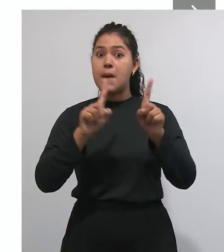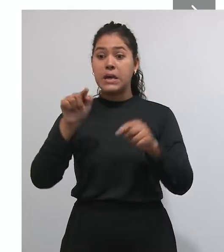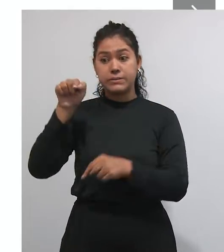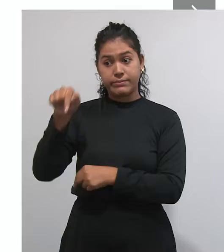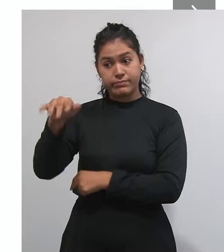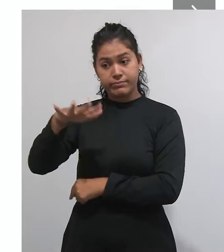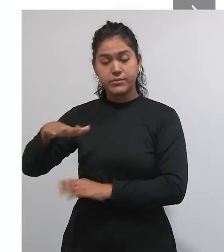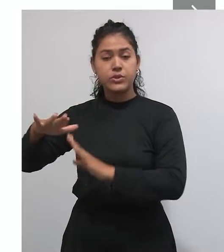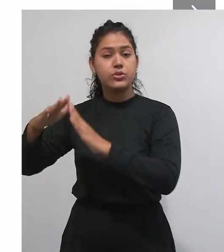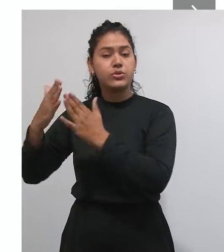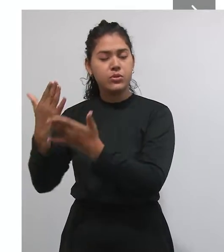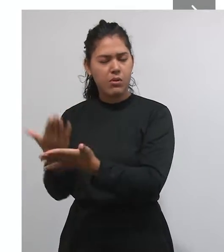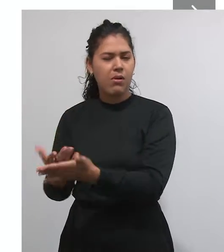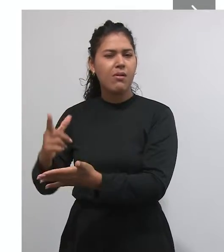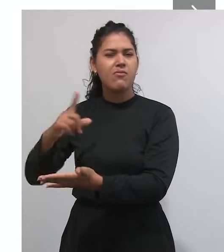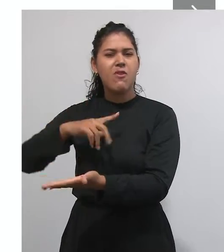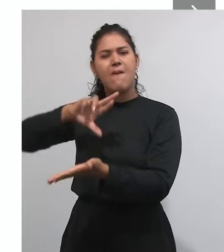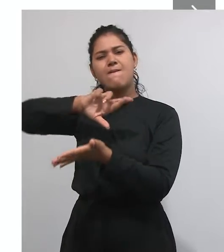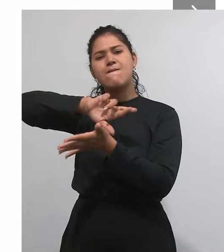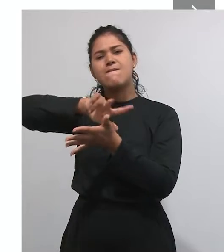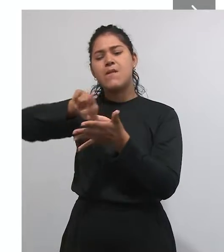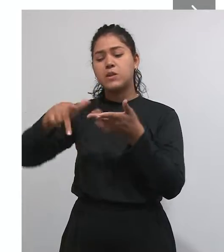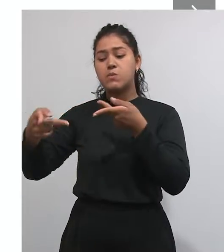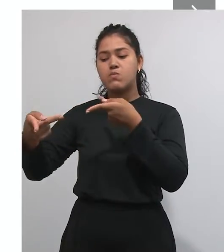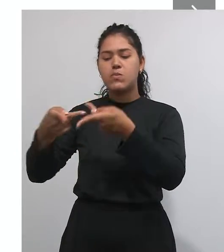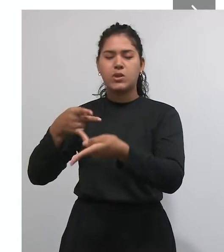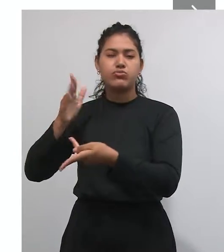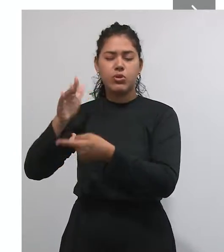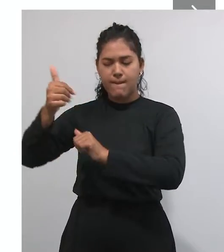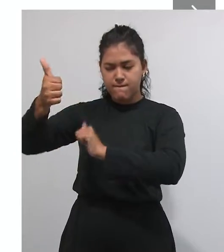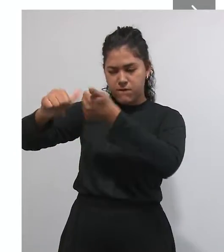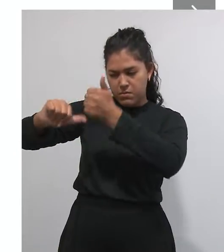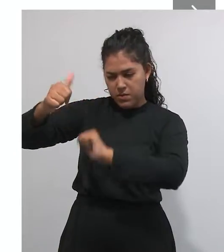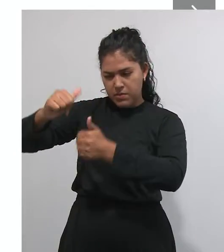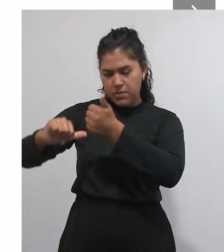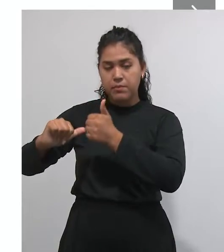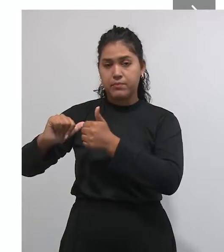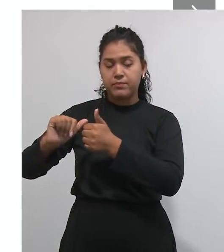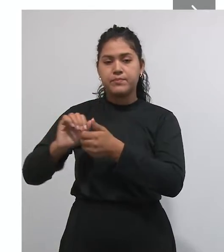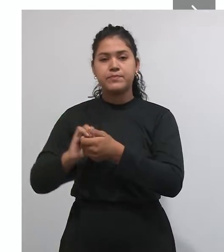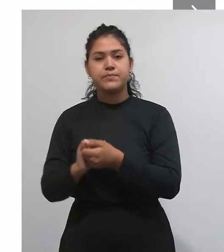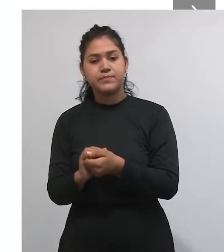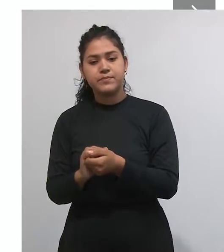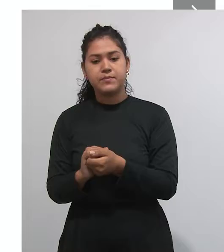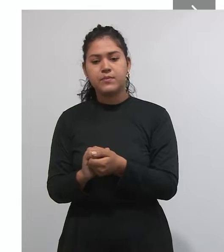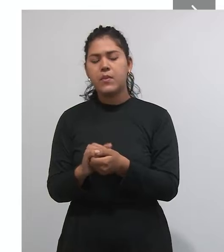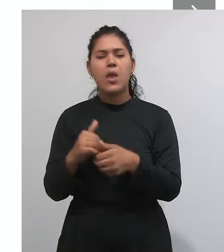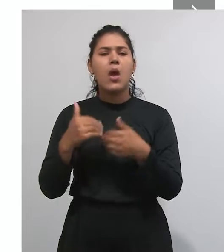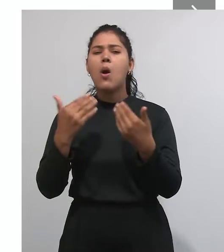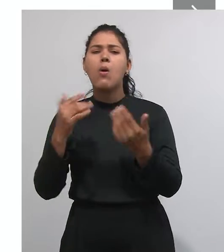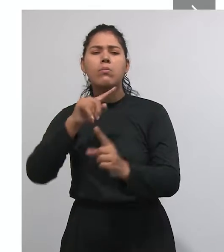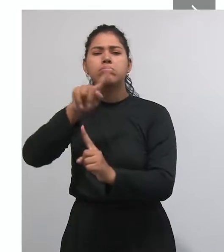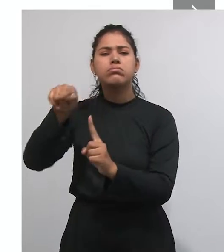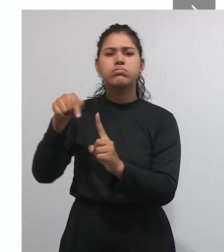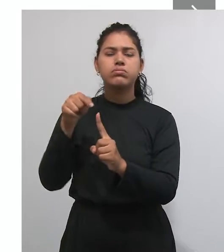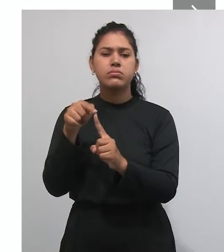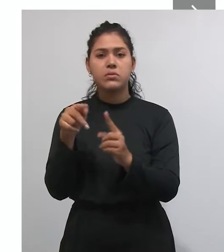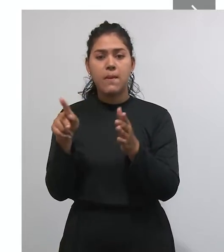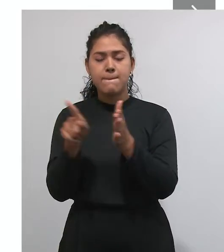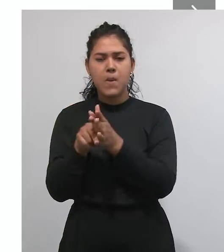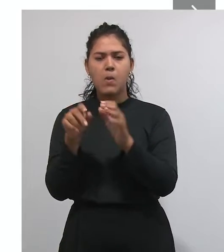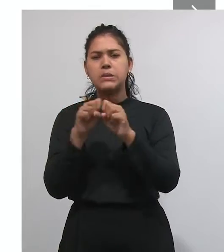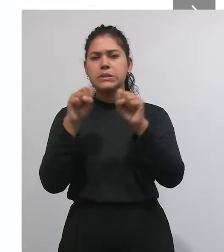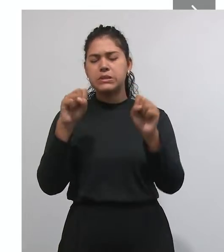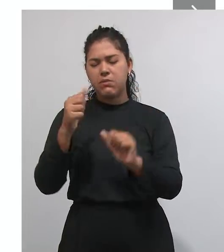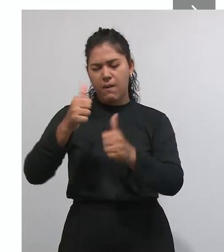nós temos vários programas que fazem essa avaliação. A gente tem aqui, qual que é o objetivo do